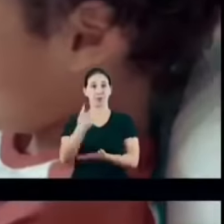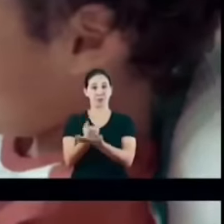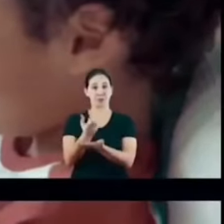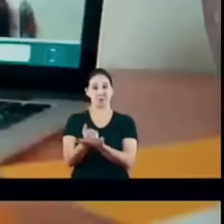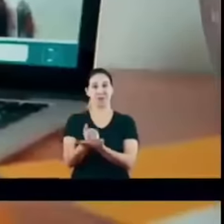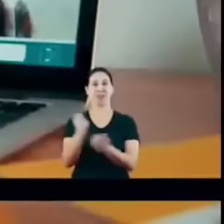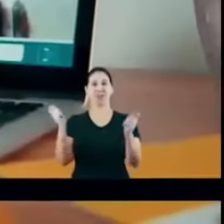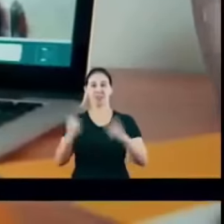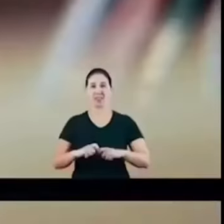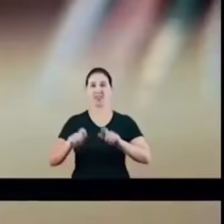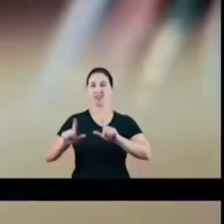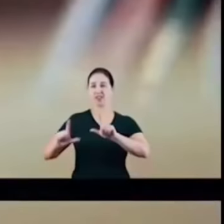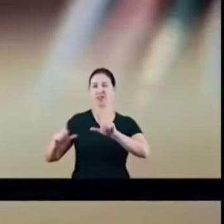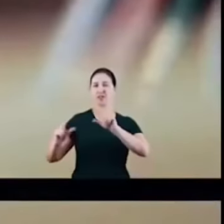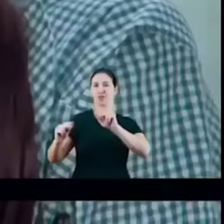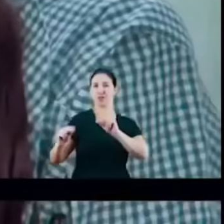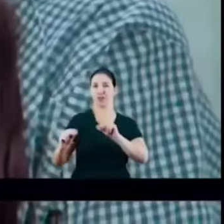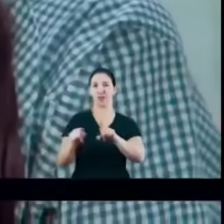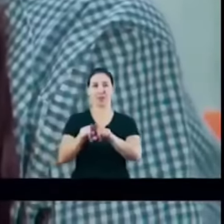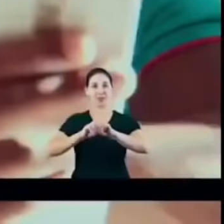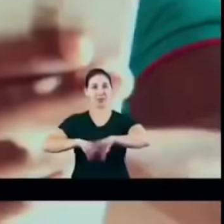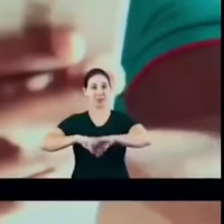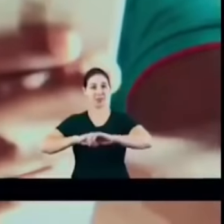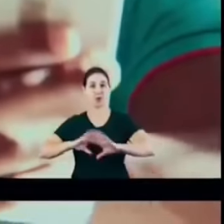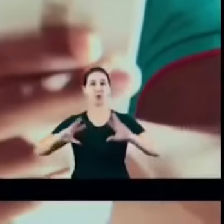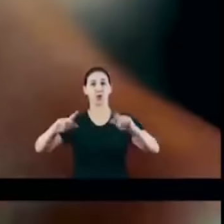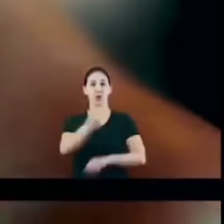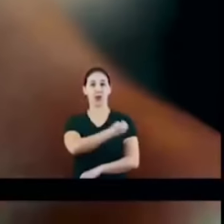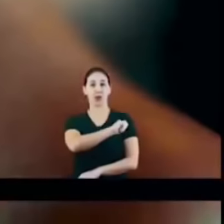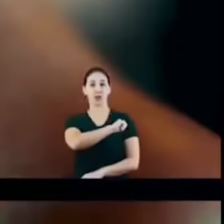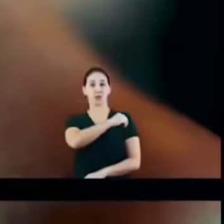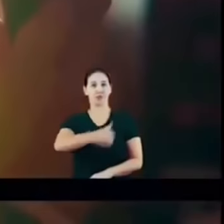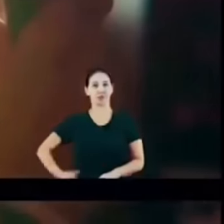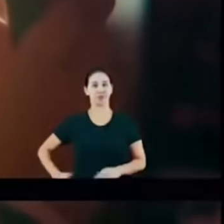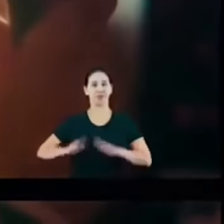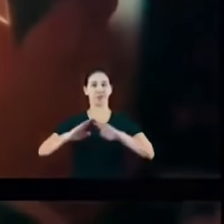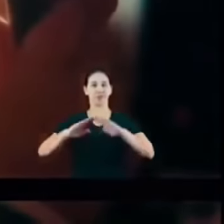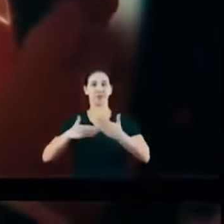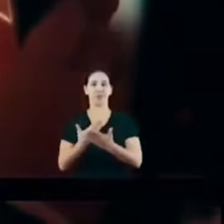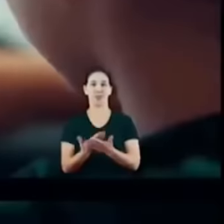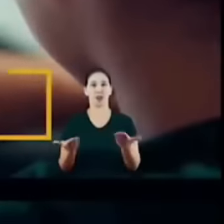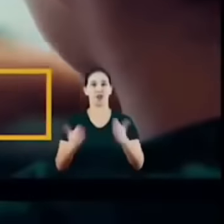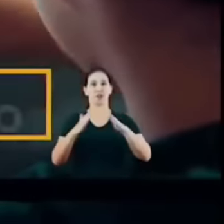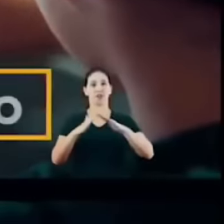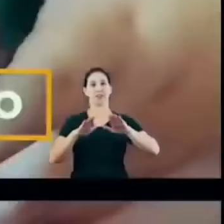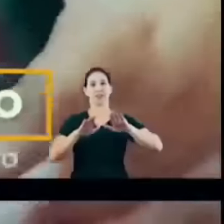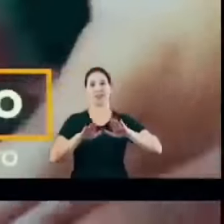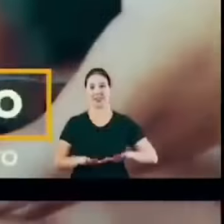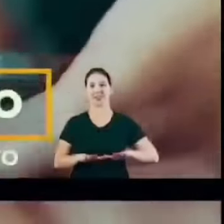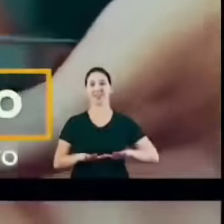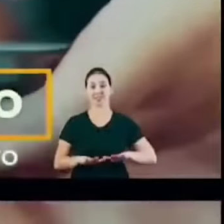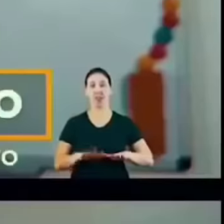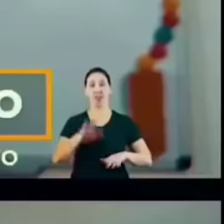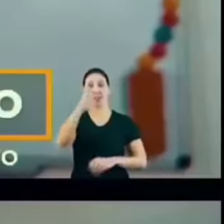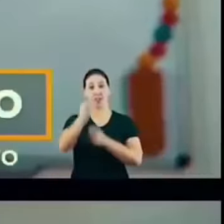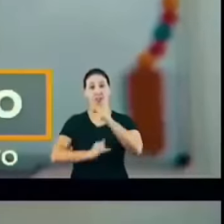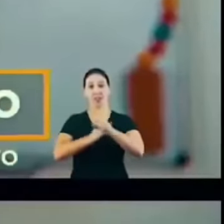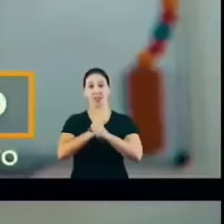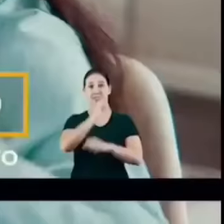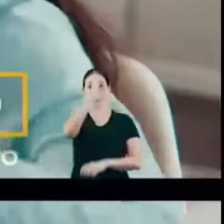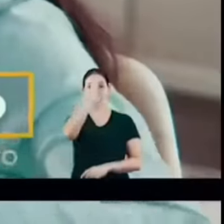de aulas com chats para todos os estudantes da rede pública de ensino durante a quarentena. O acesso à internet é gratuito